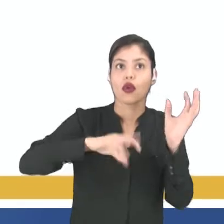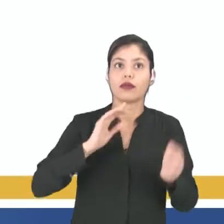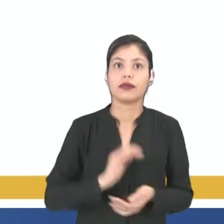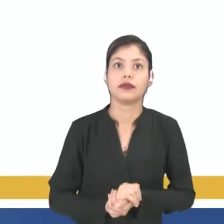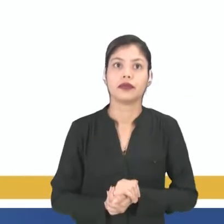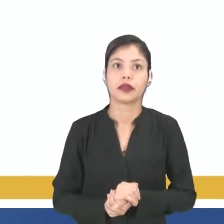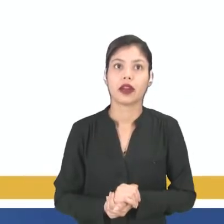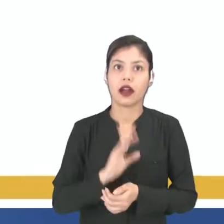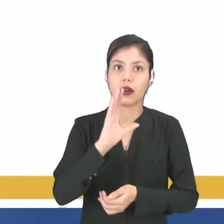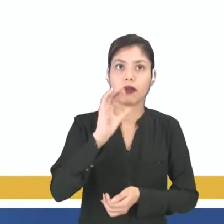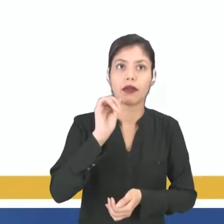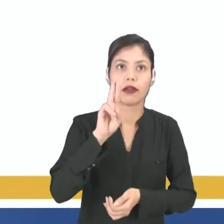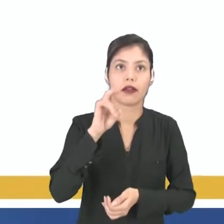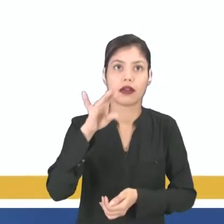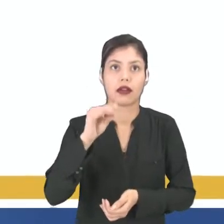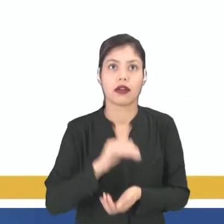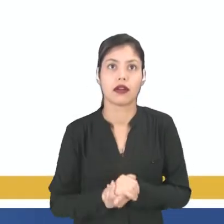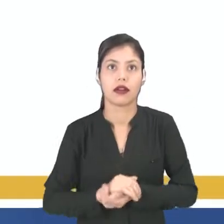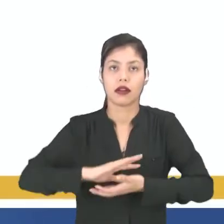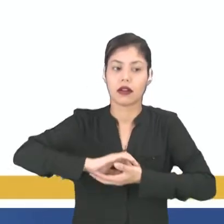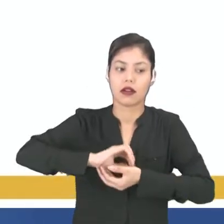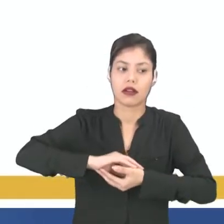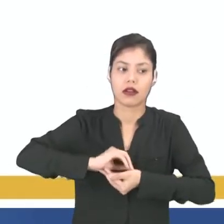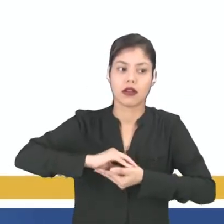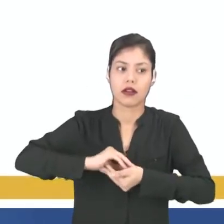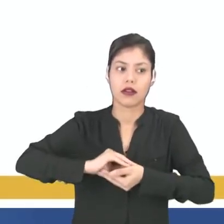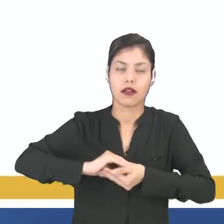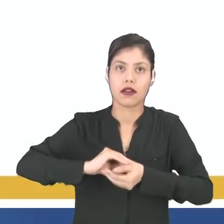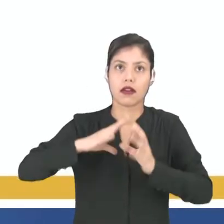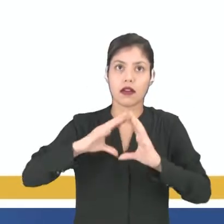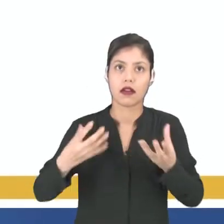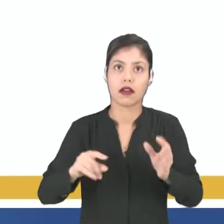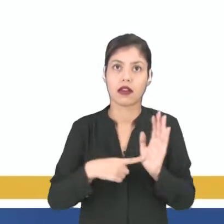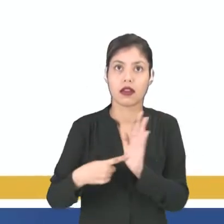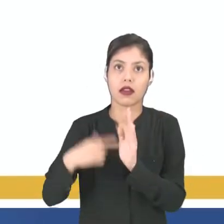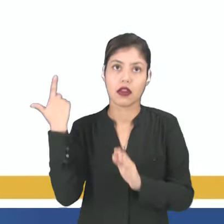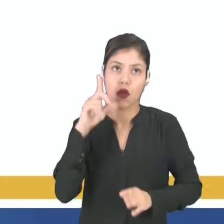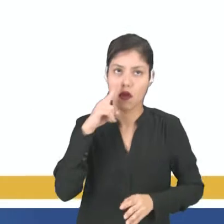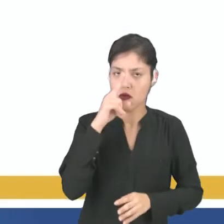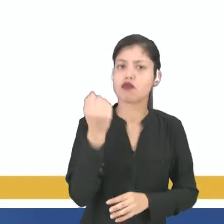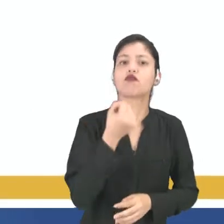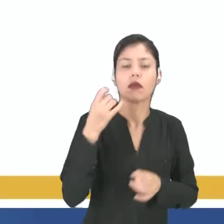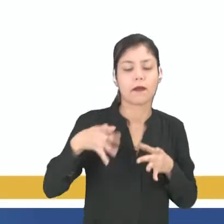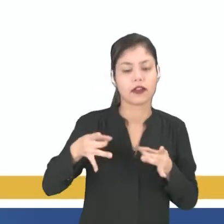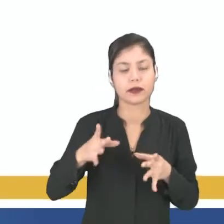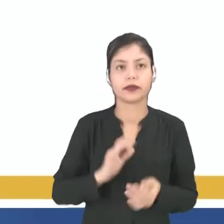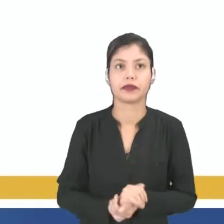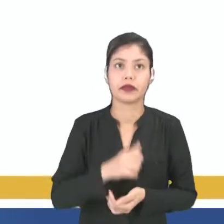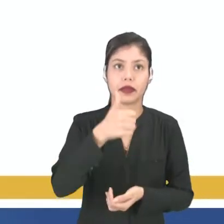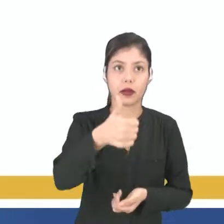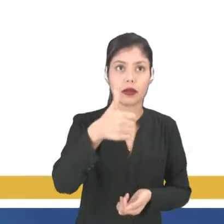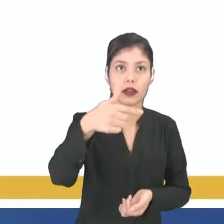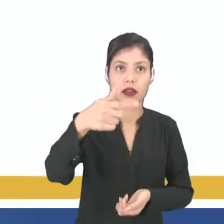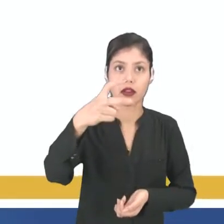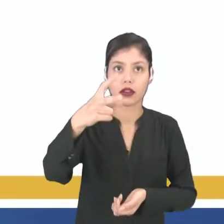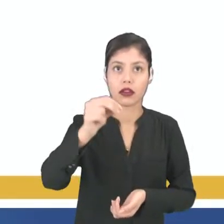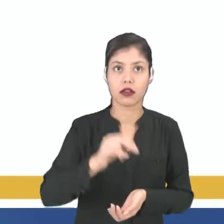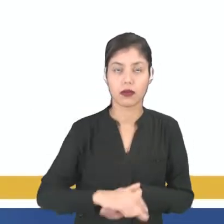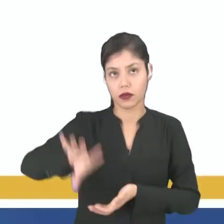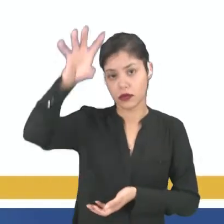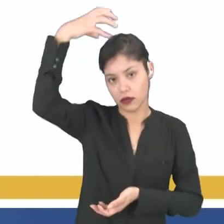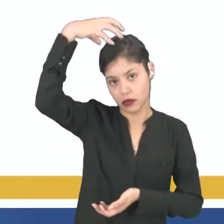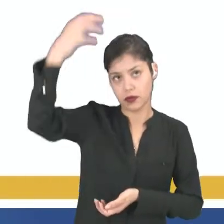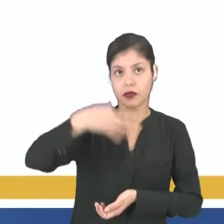cacau e a castanha ganha uma forte conotação comercial. Em 1750, os reis